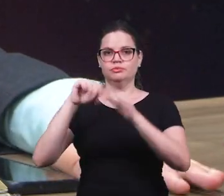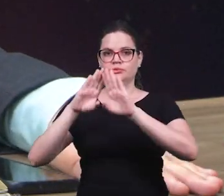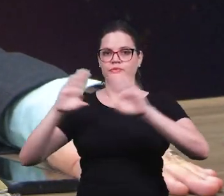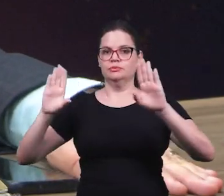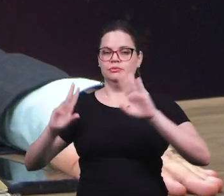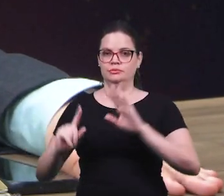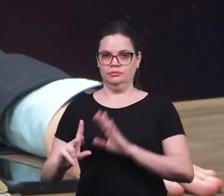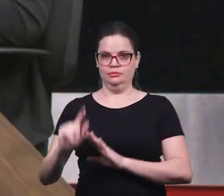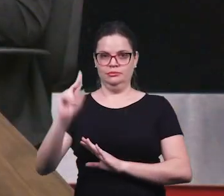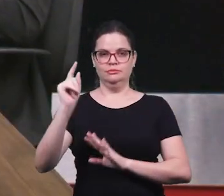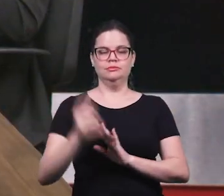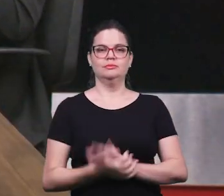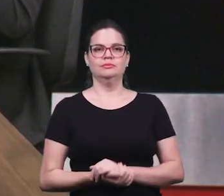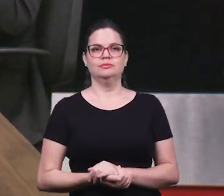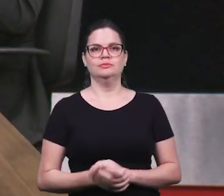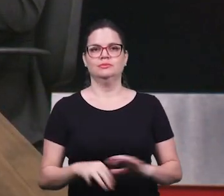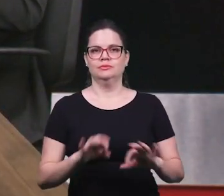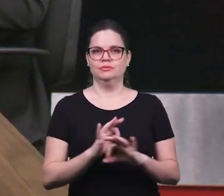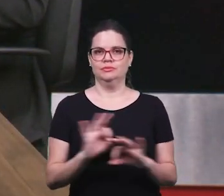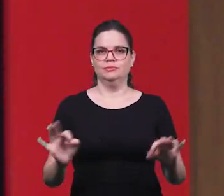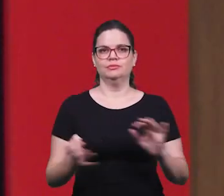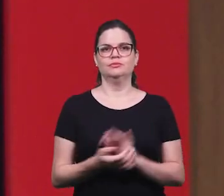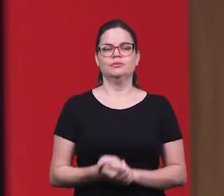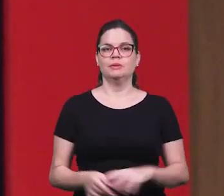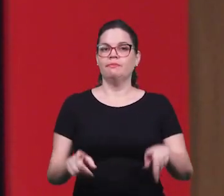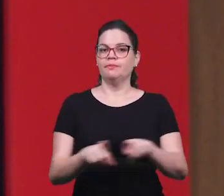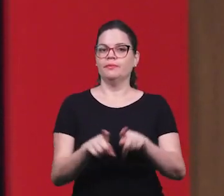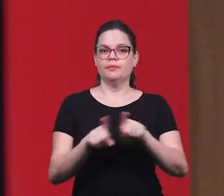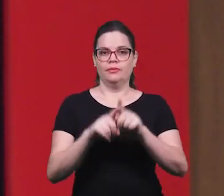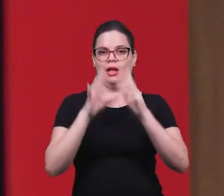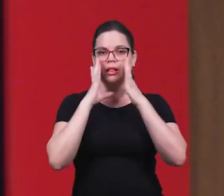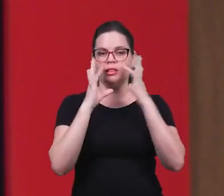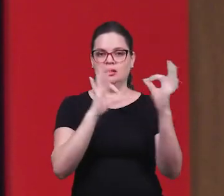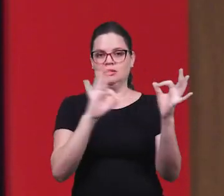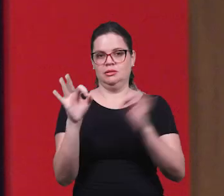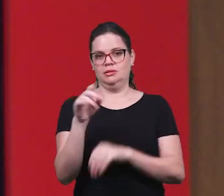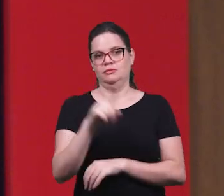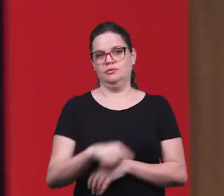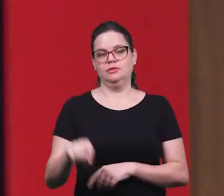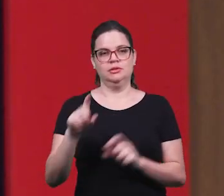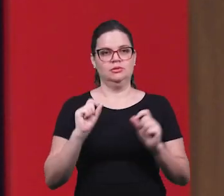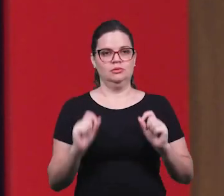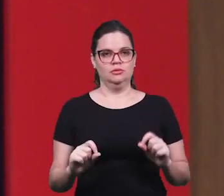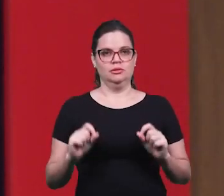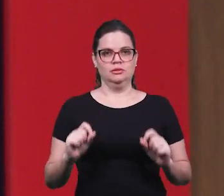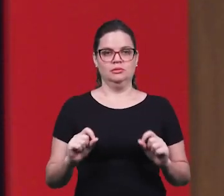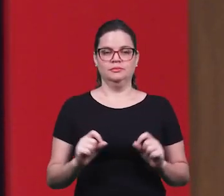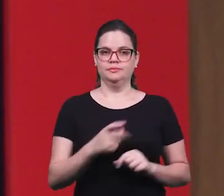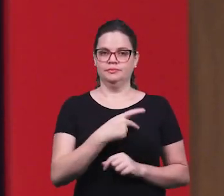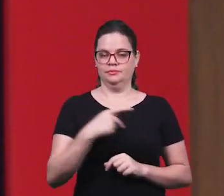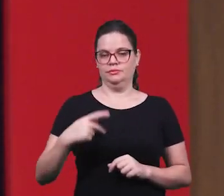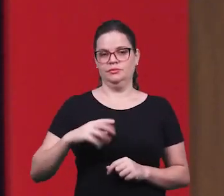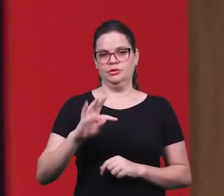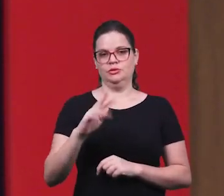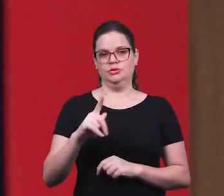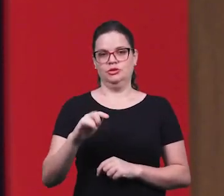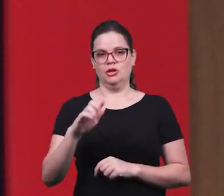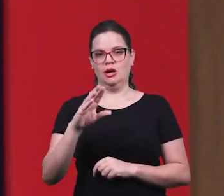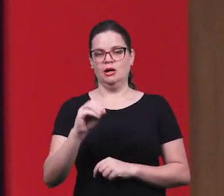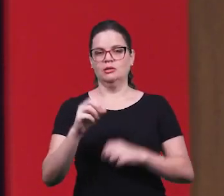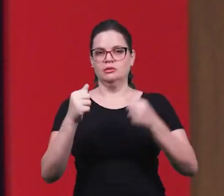com o Senhor, né? Glória a Deus, muito bom. Inclusive, quero até chamar a atenção dos que estão nos acompanhando. O pastor Tiago Costa trouxe